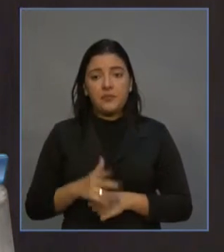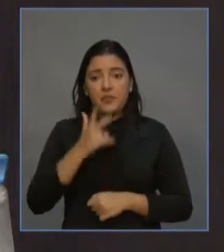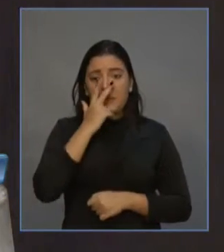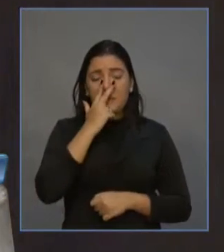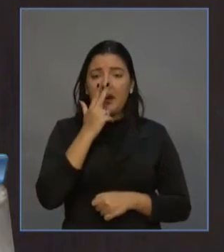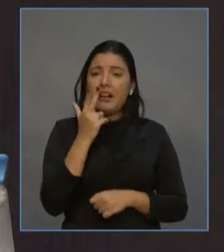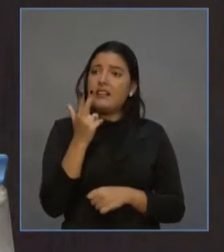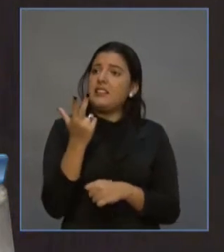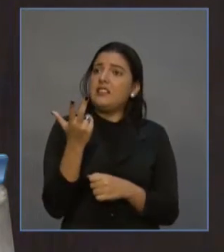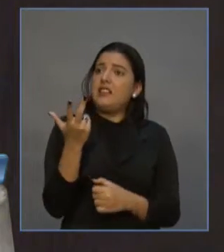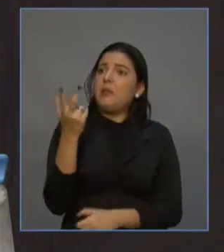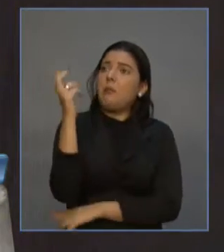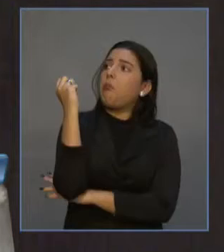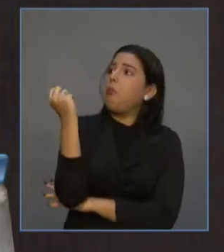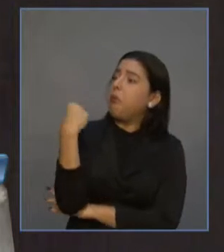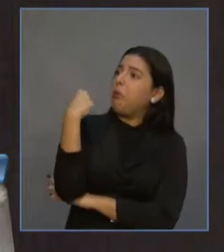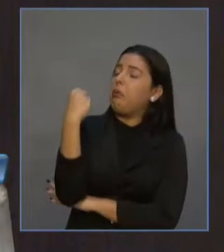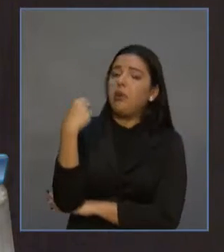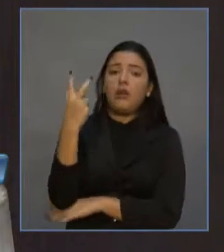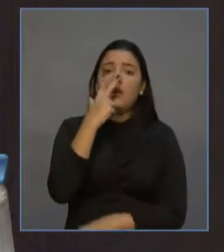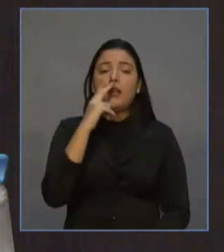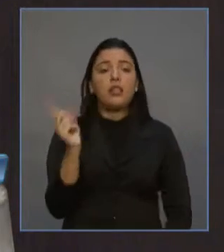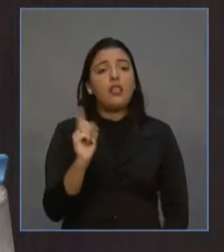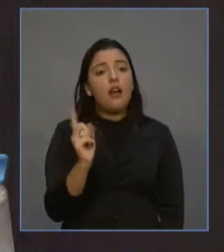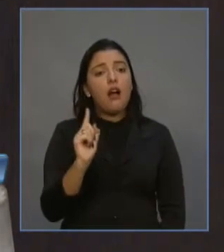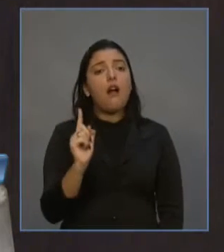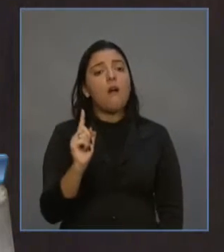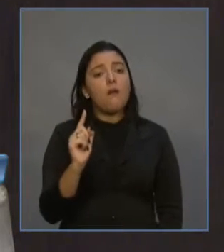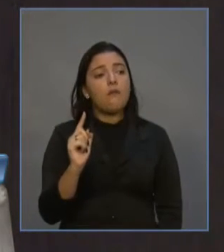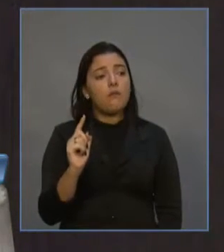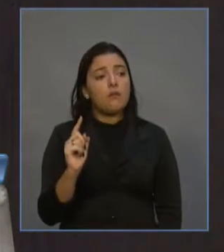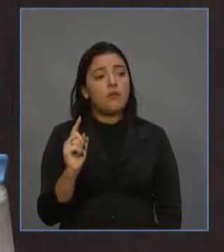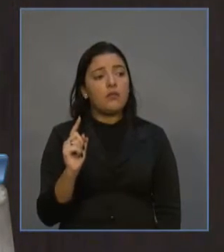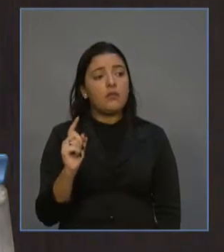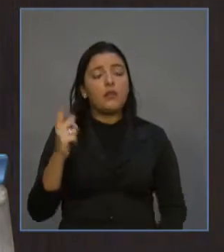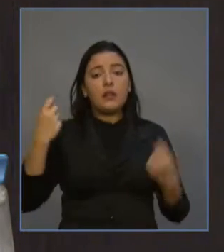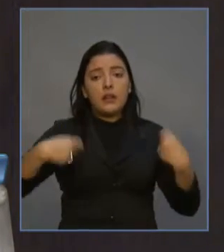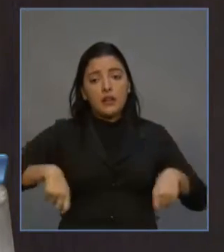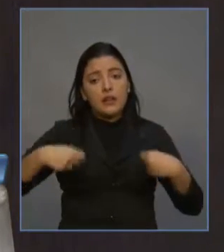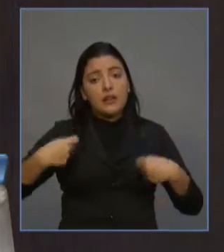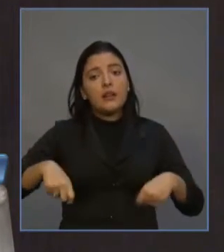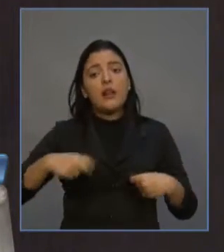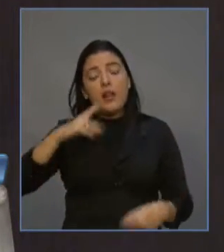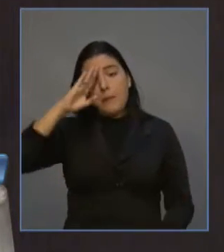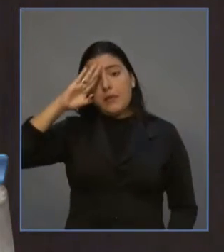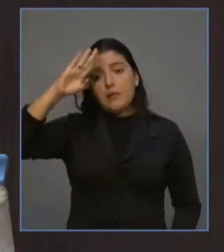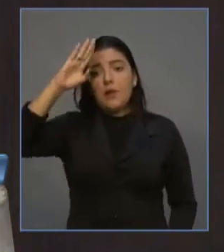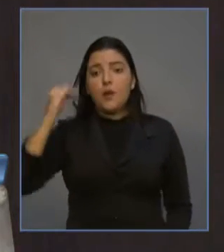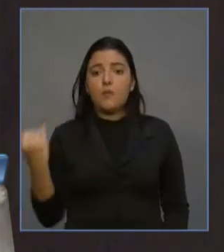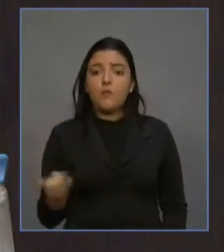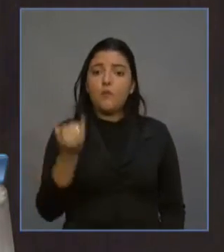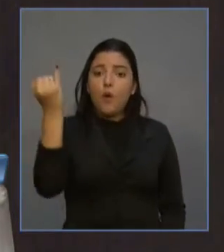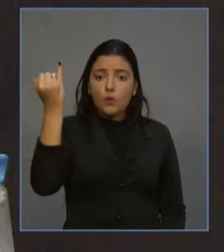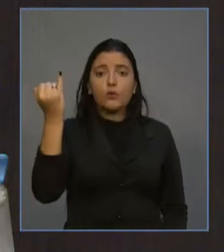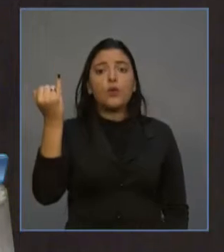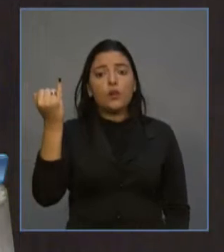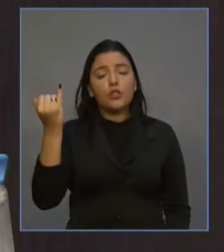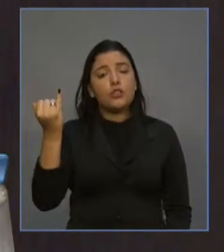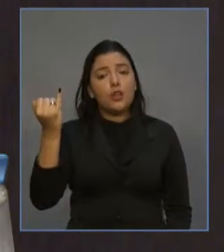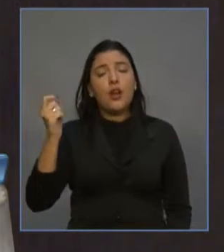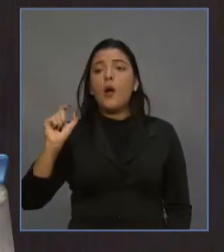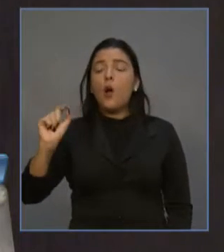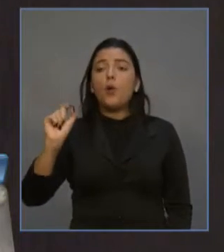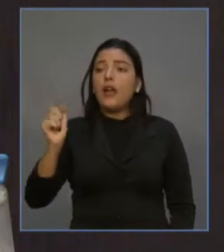capitais financeiros não vai permitir controlar o seu fluxo. É absolutamente fundamental controlar o fluxo desses